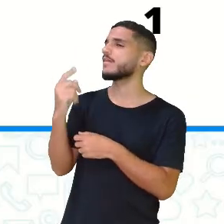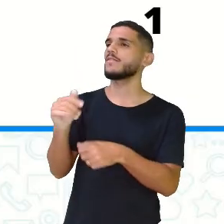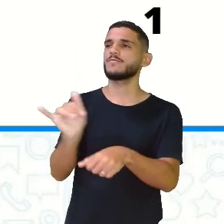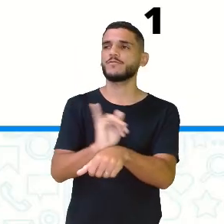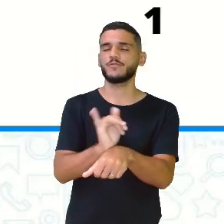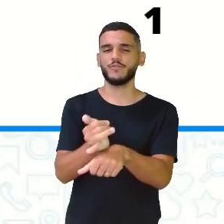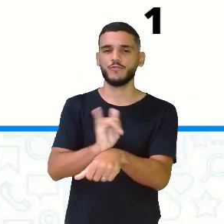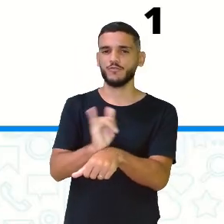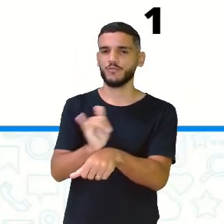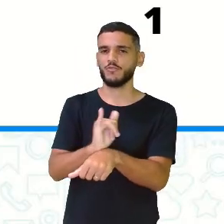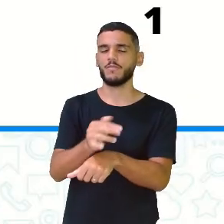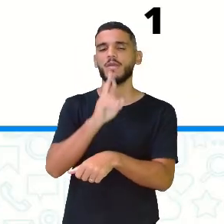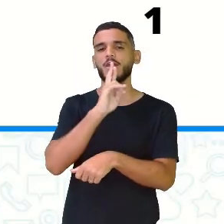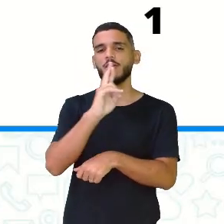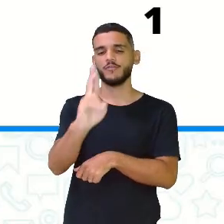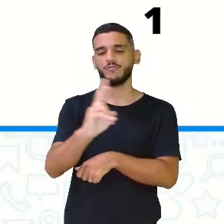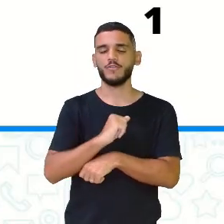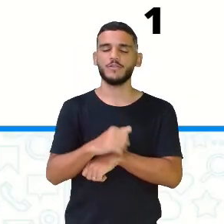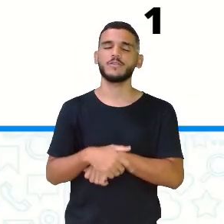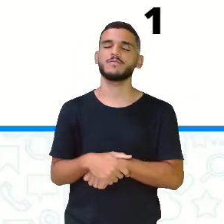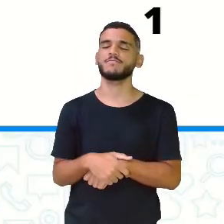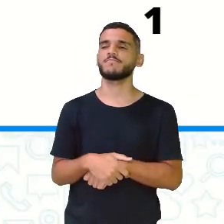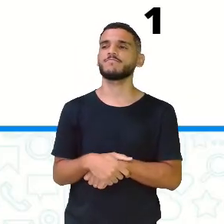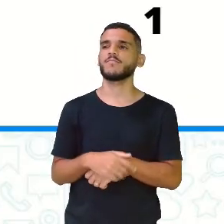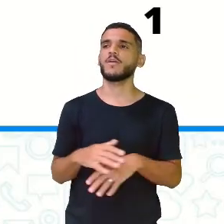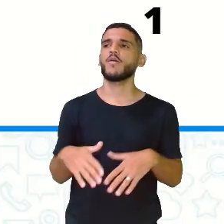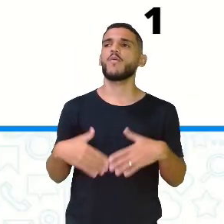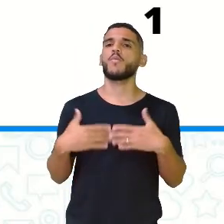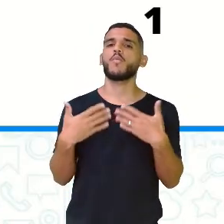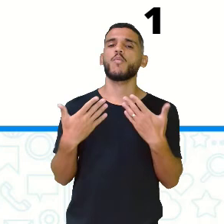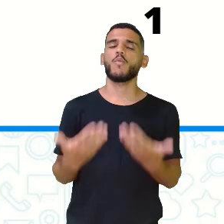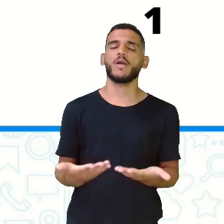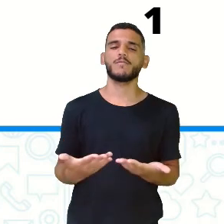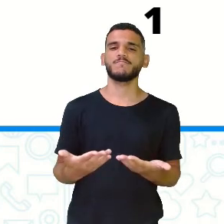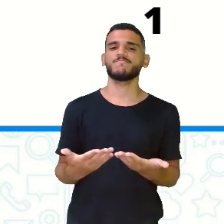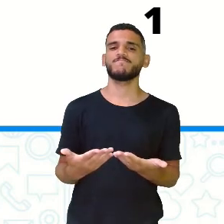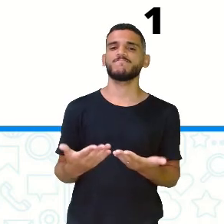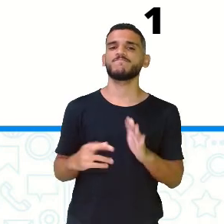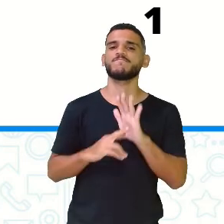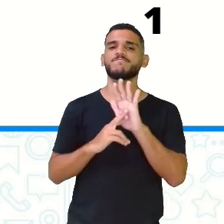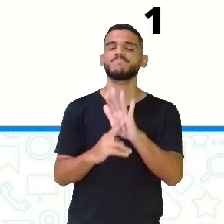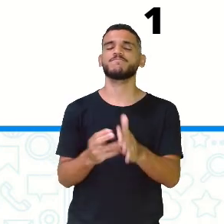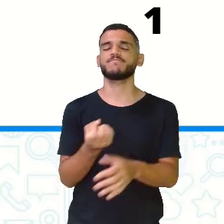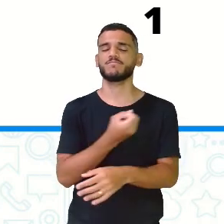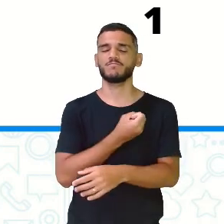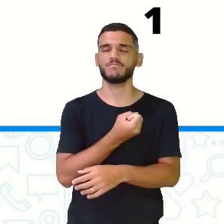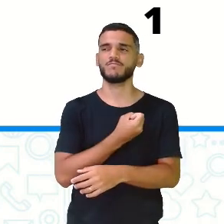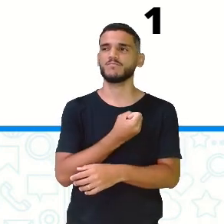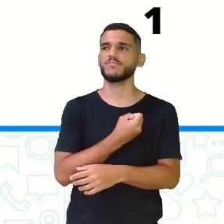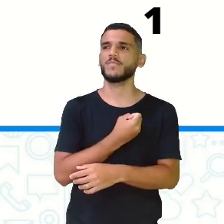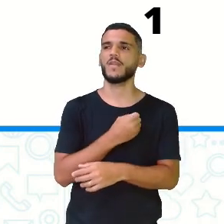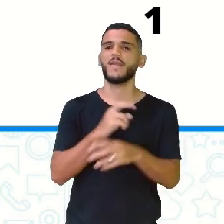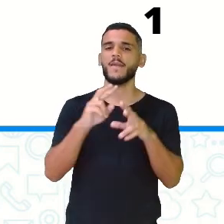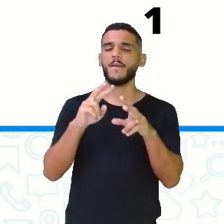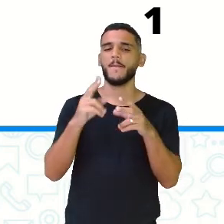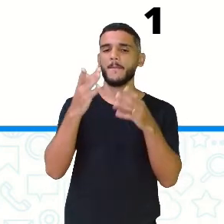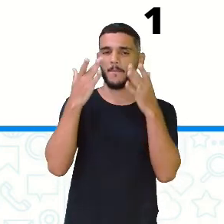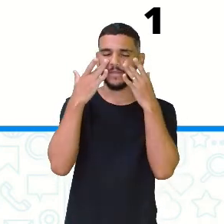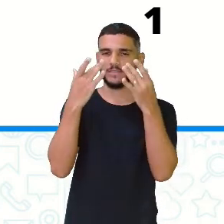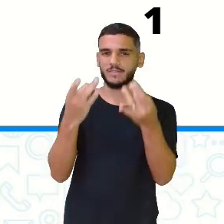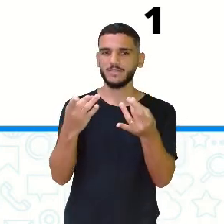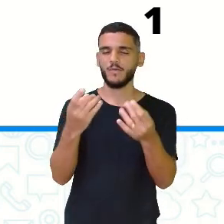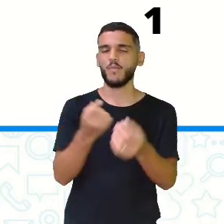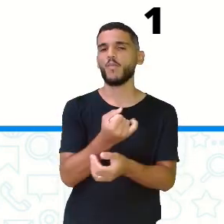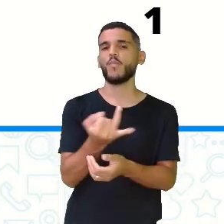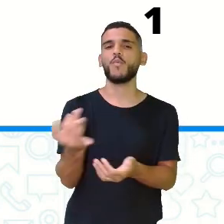que representação numérica encontraremos abaixo. Preste atenção quantas vezes eu dividi na